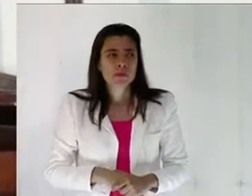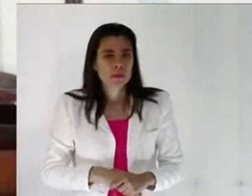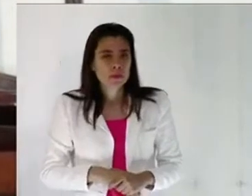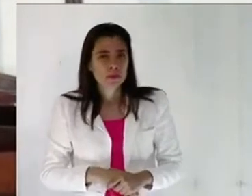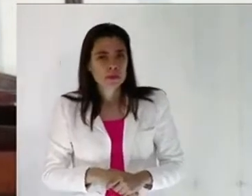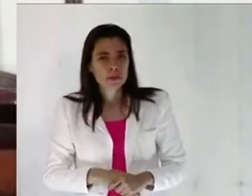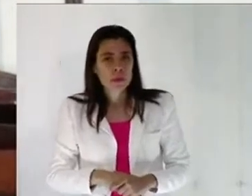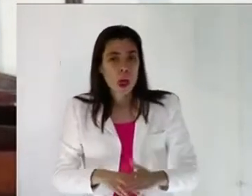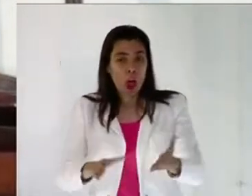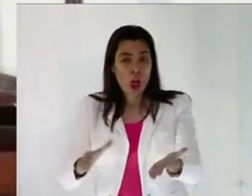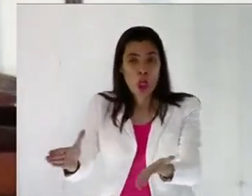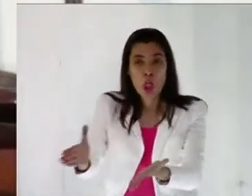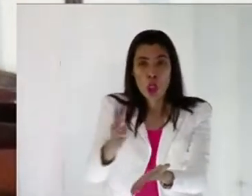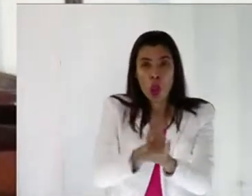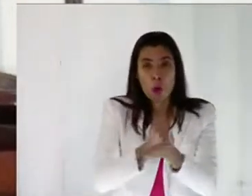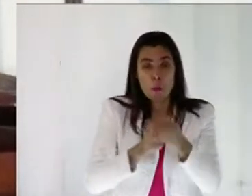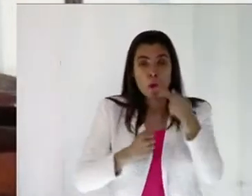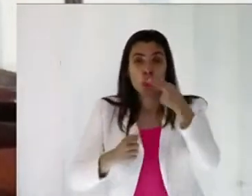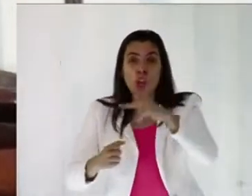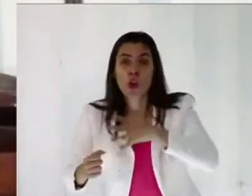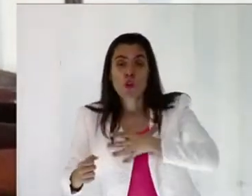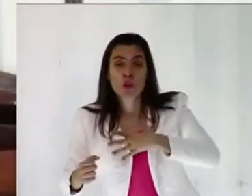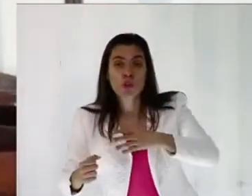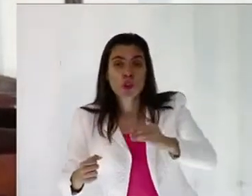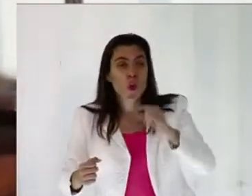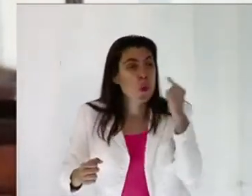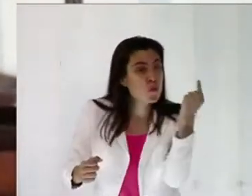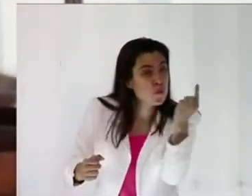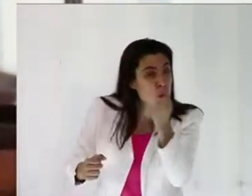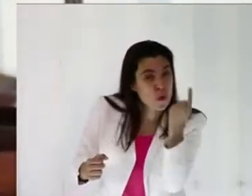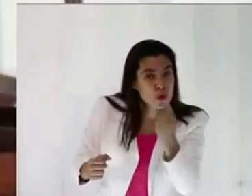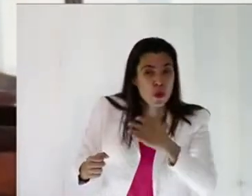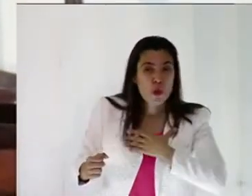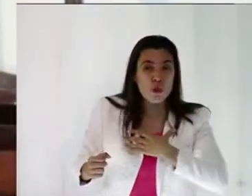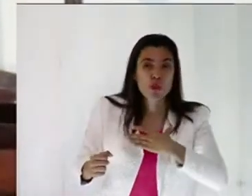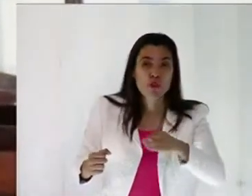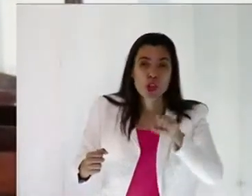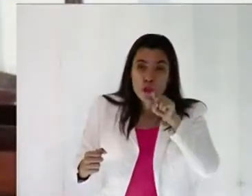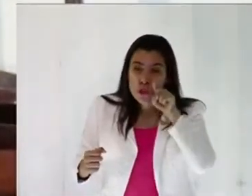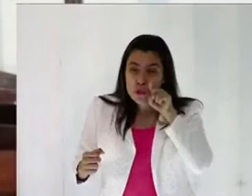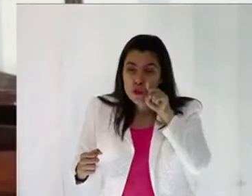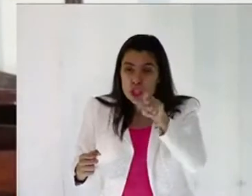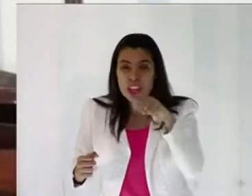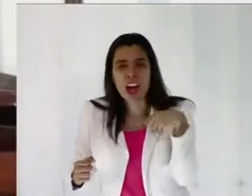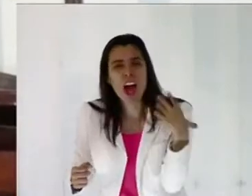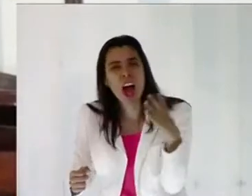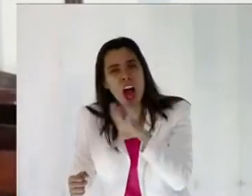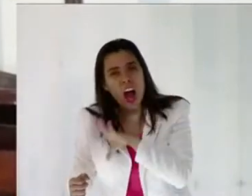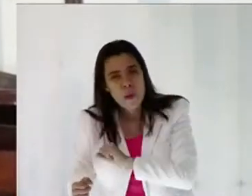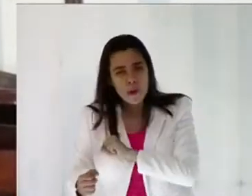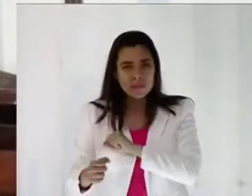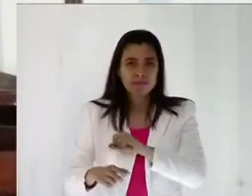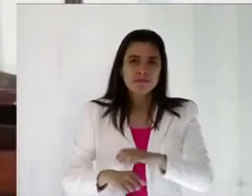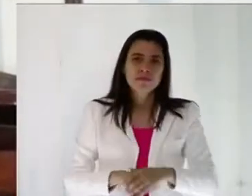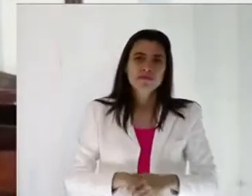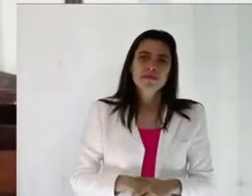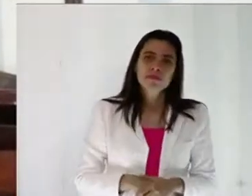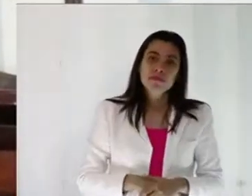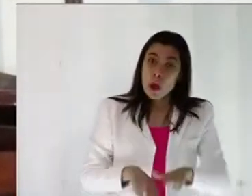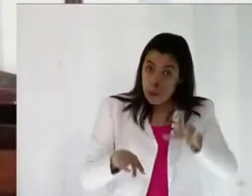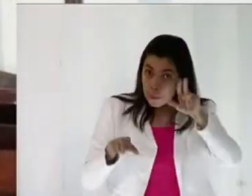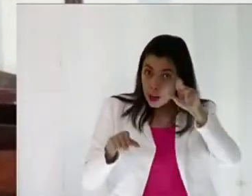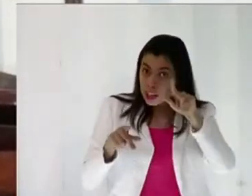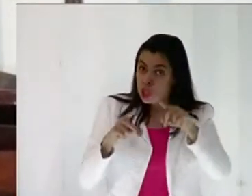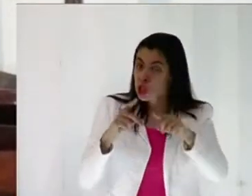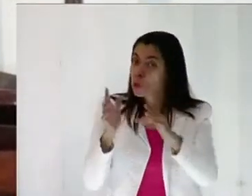teu filho, teu único filho Isaque, a quem amas. Há aqui um paralelo, porque o nosso Deus também tem o